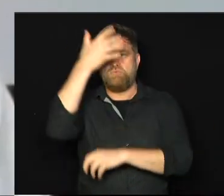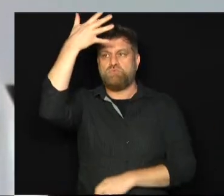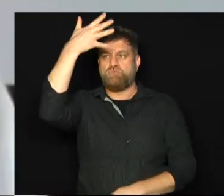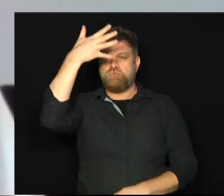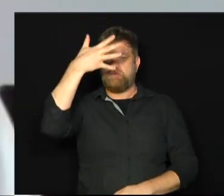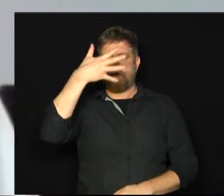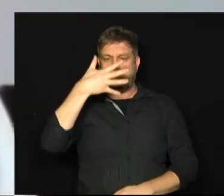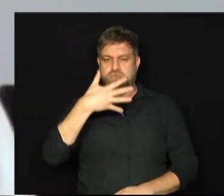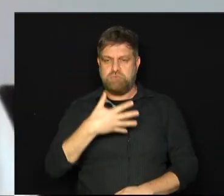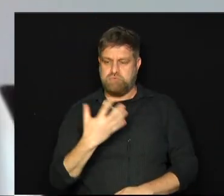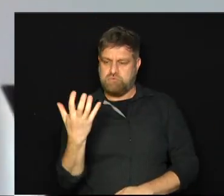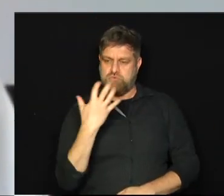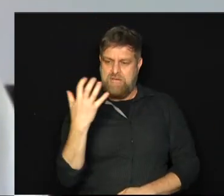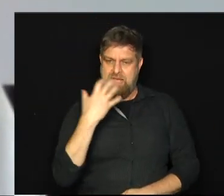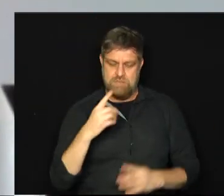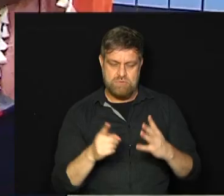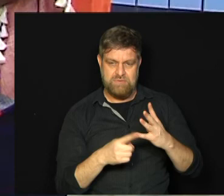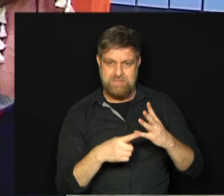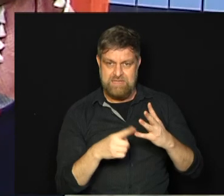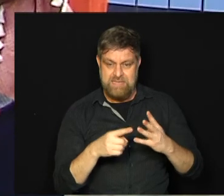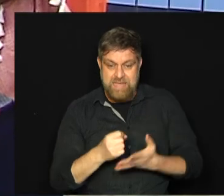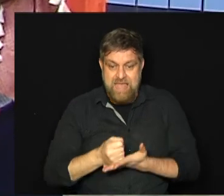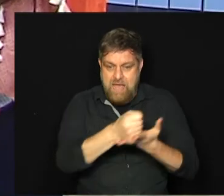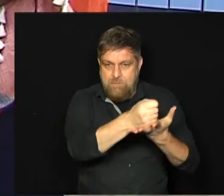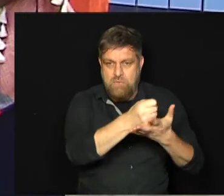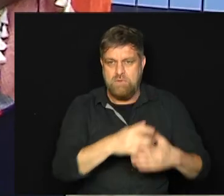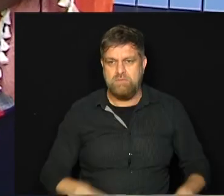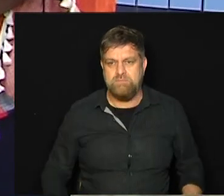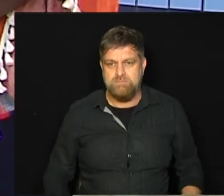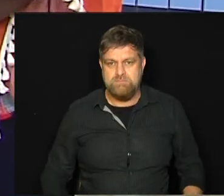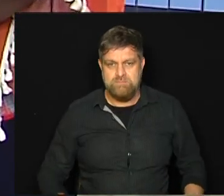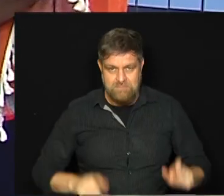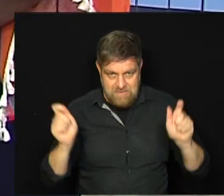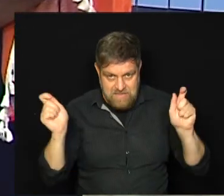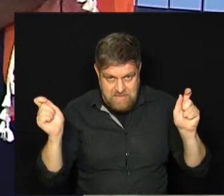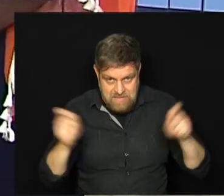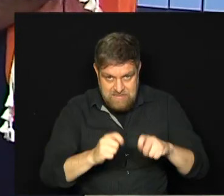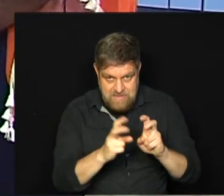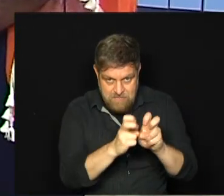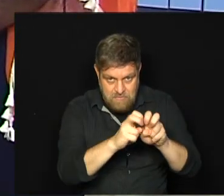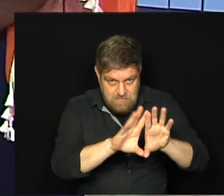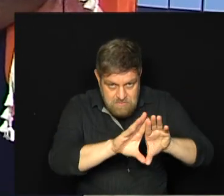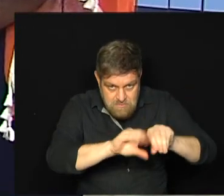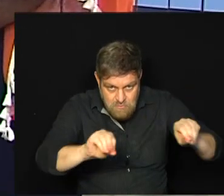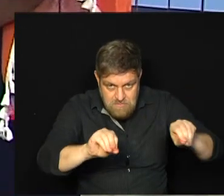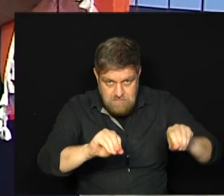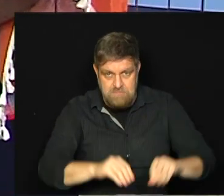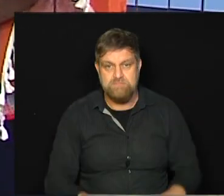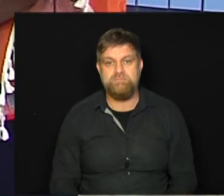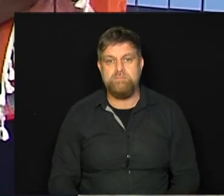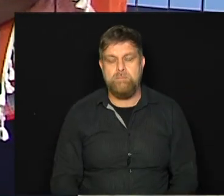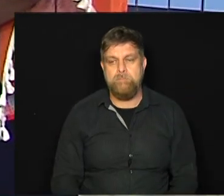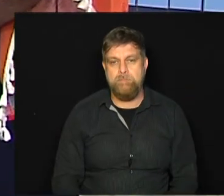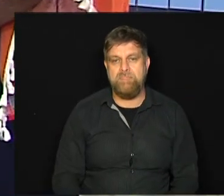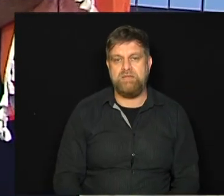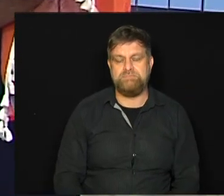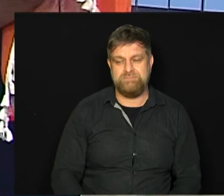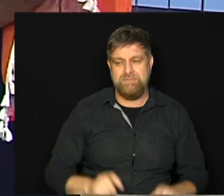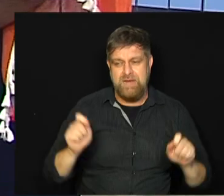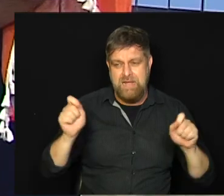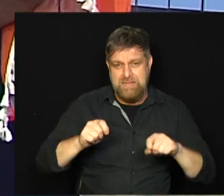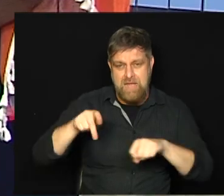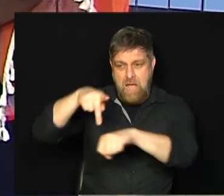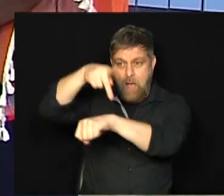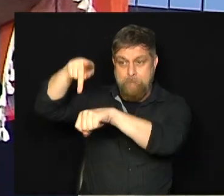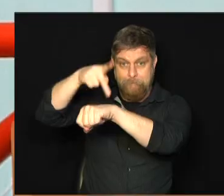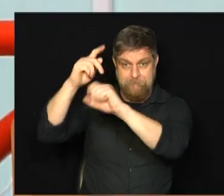radioterapia e a terapia de suporte. E a chance de sucesso é grande, né, doutora? As chances de cura nos